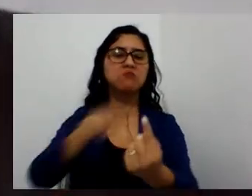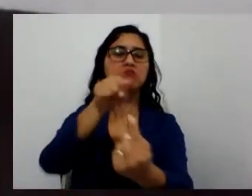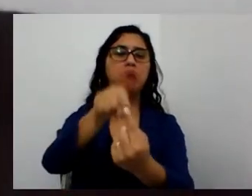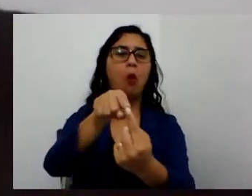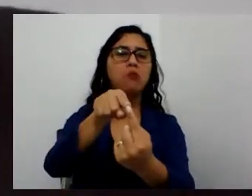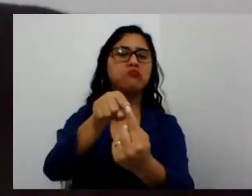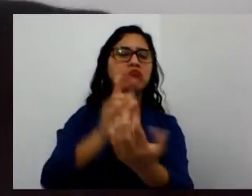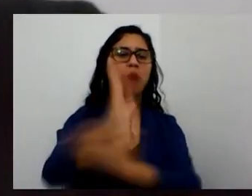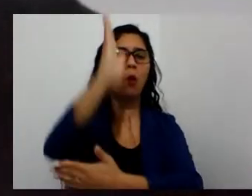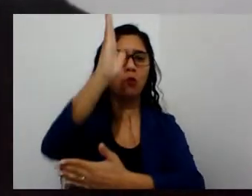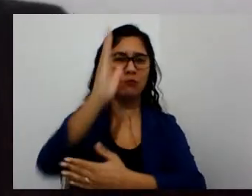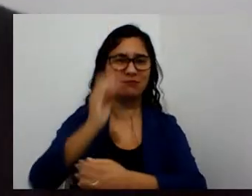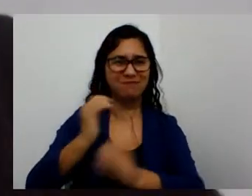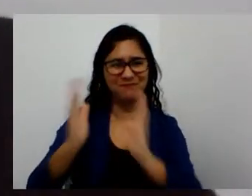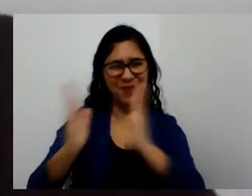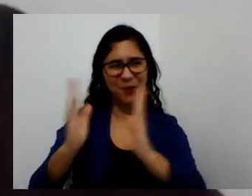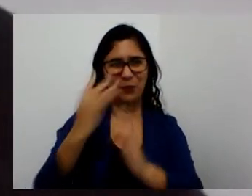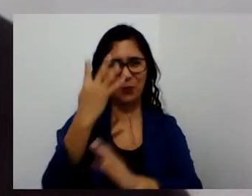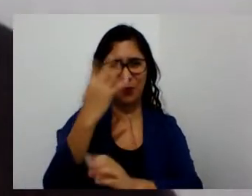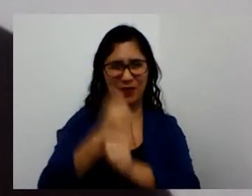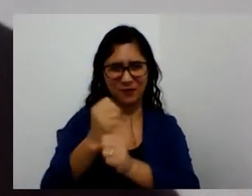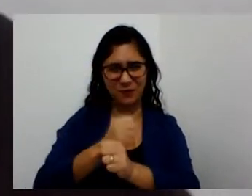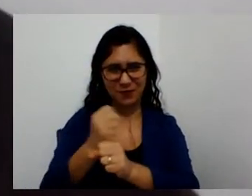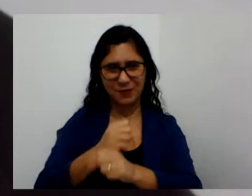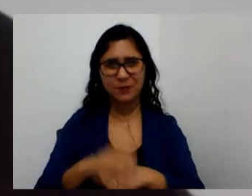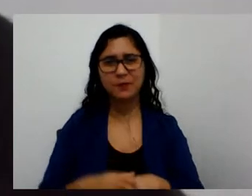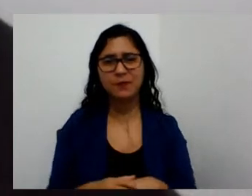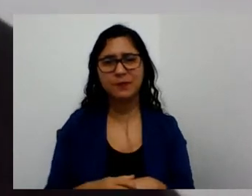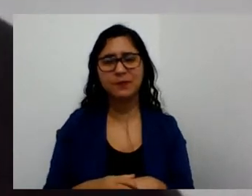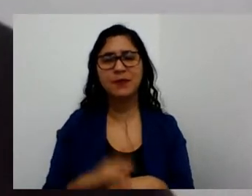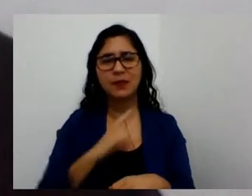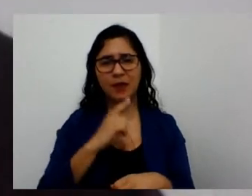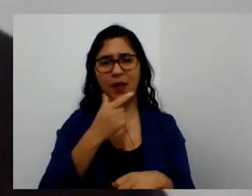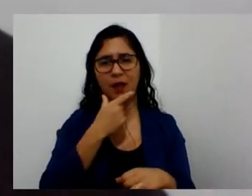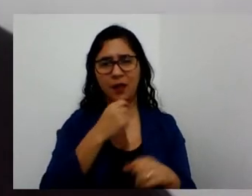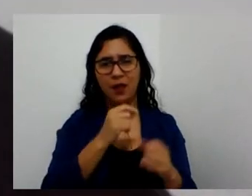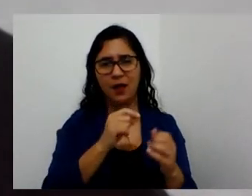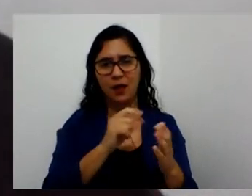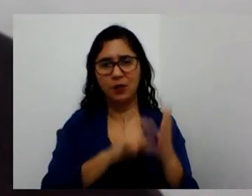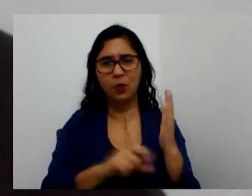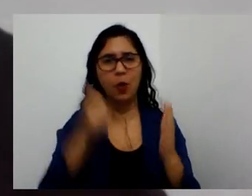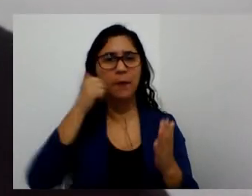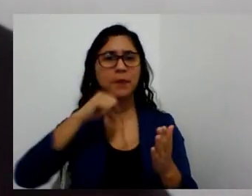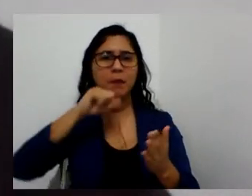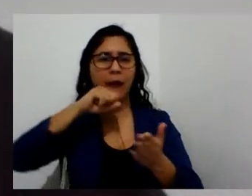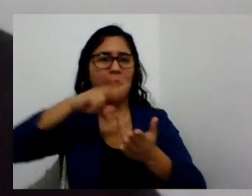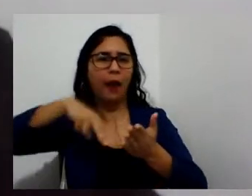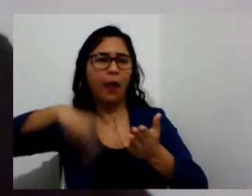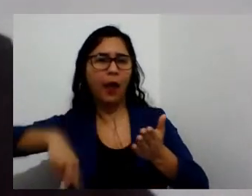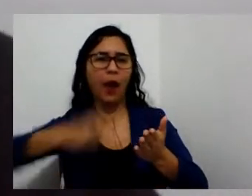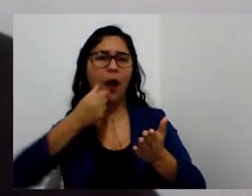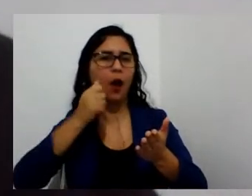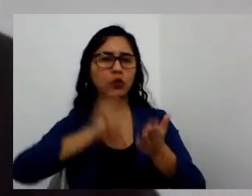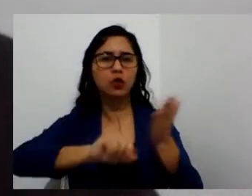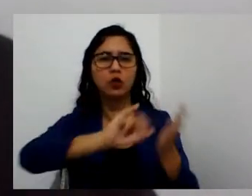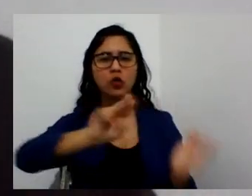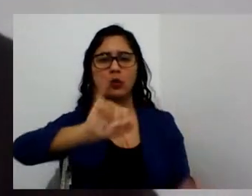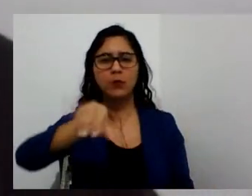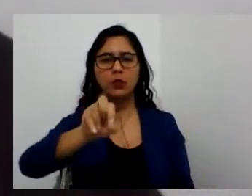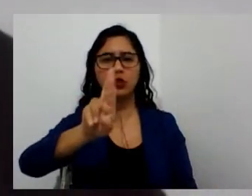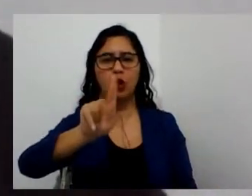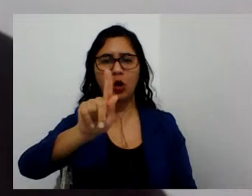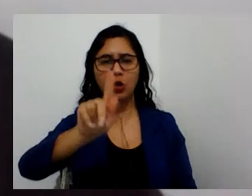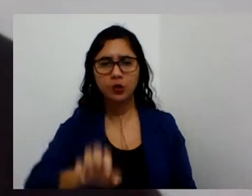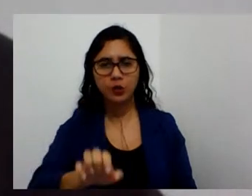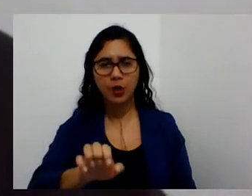4 anos. Segundo George Bernard Shaw, minha mãe adorava ler ele, a sabedoria dos homens é proporcional não